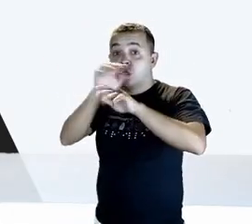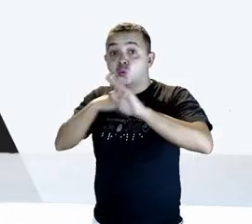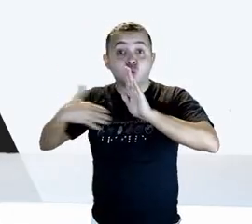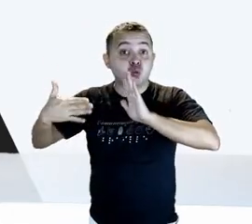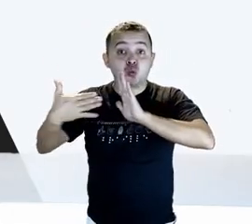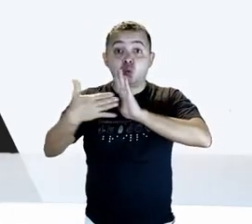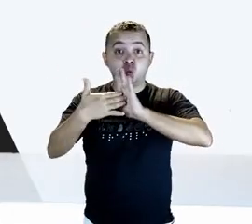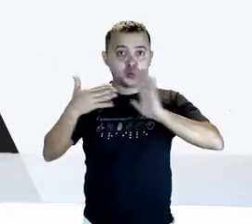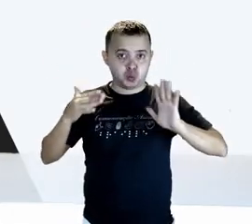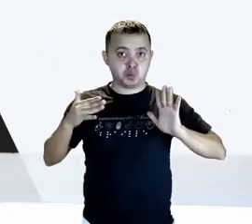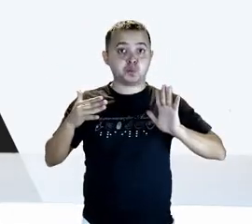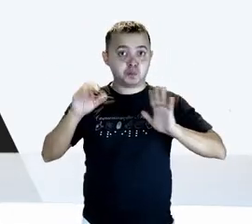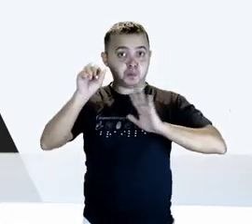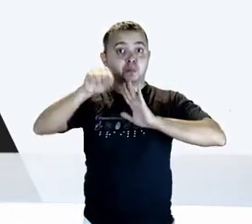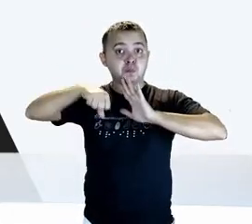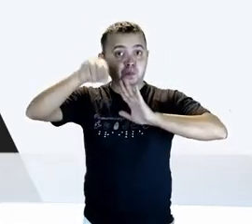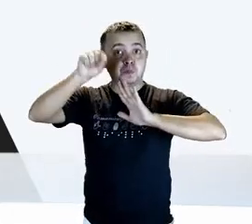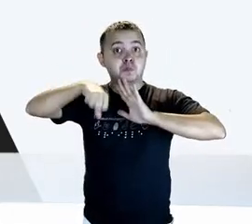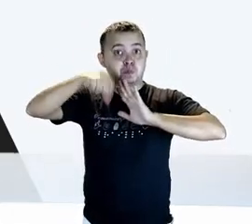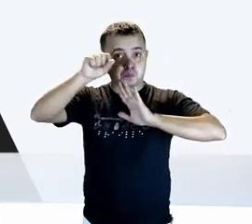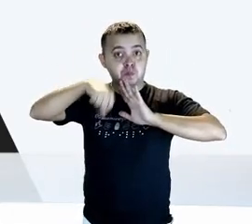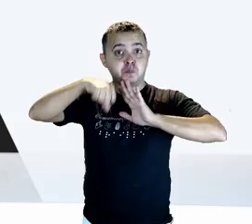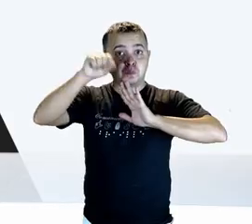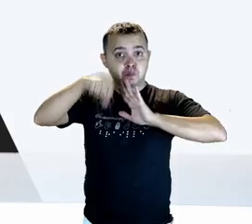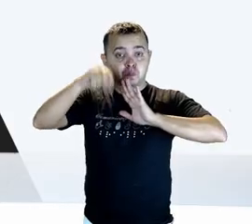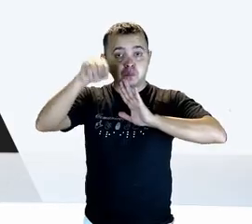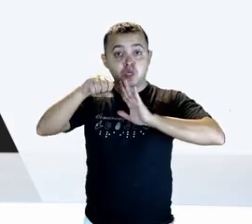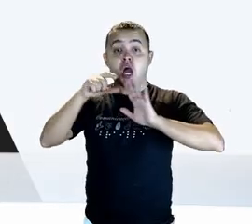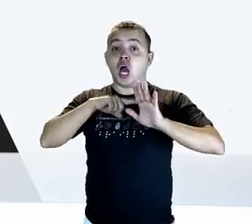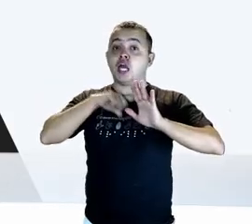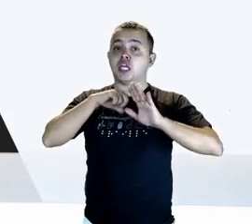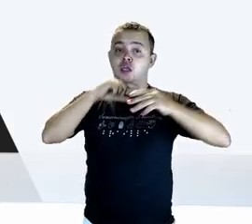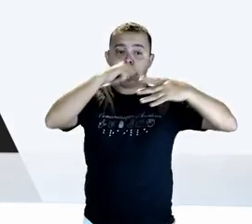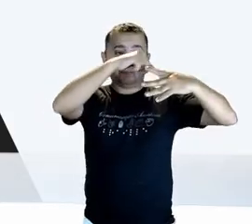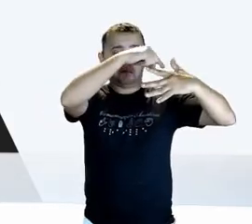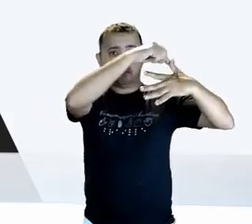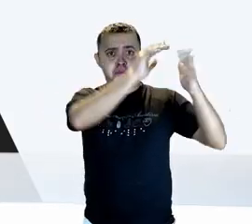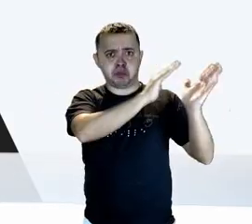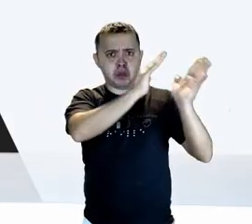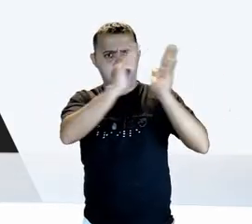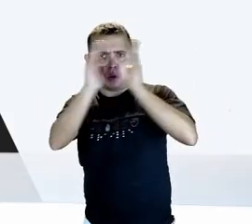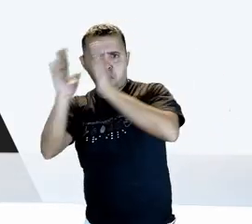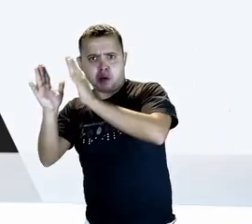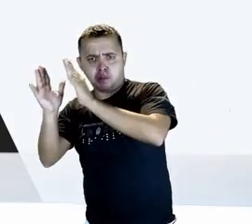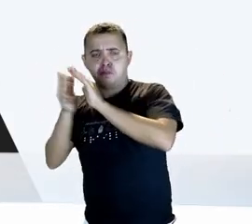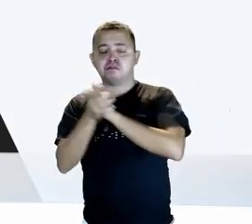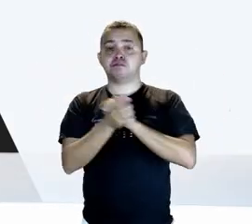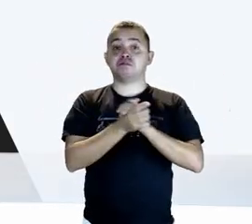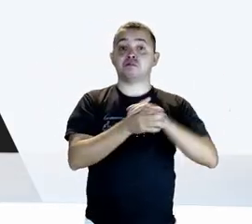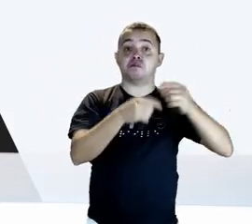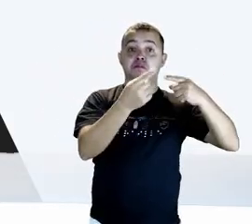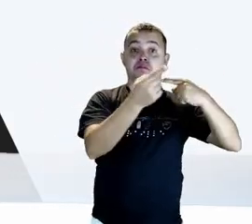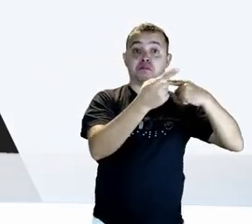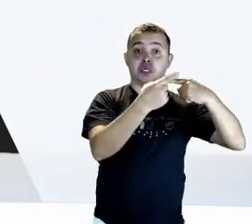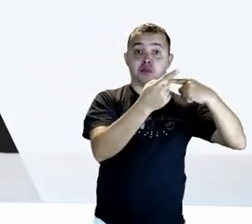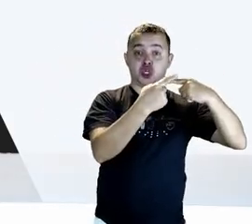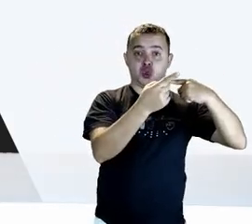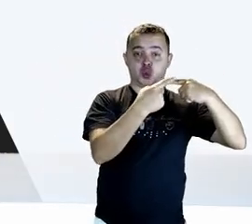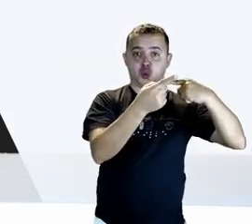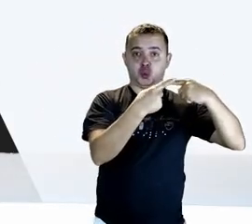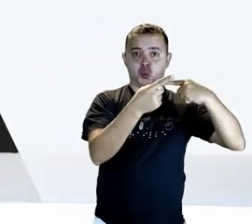se desenvolve obedecendo às seguintes etapas. Preste atenção.